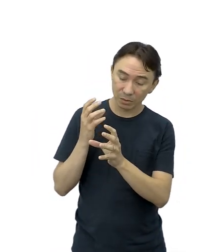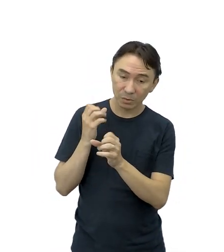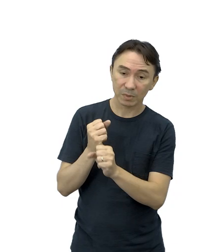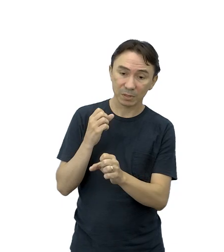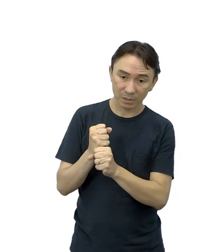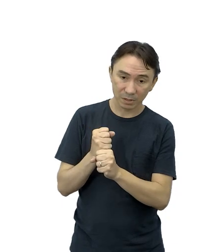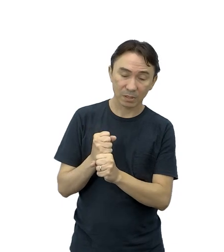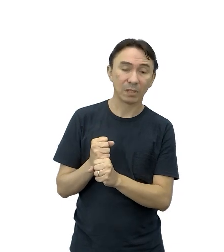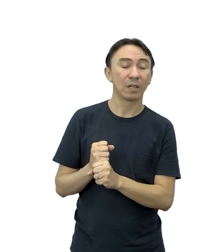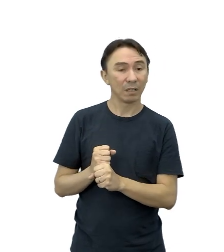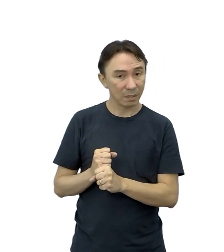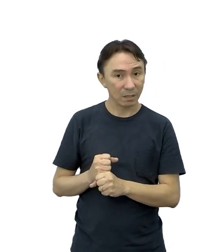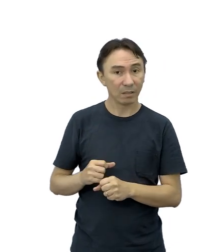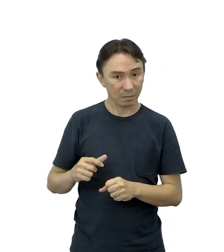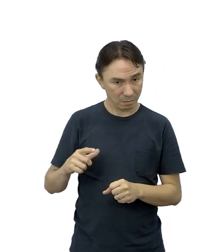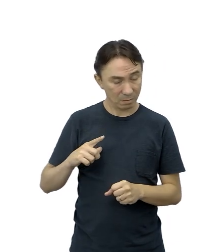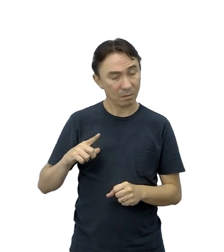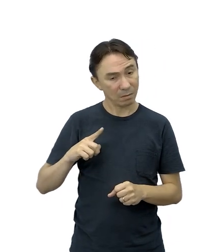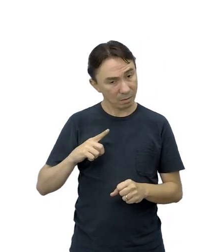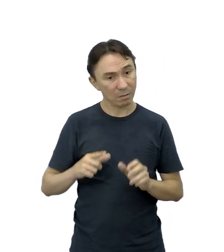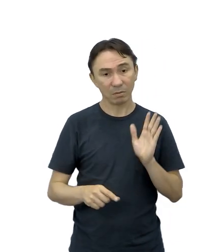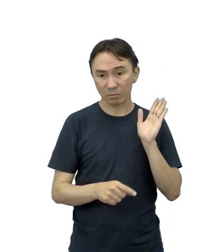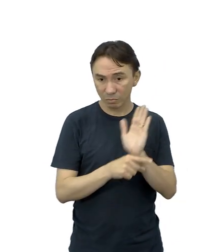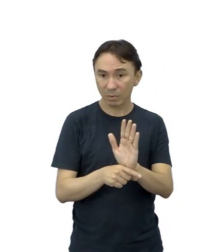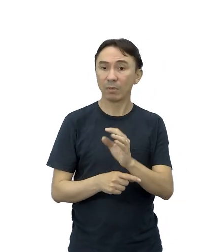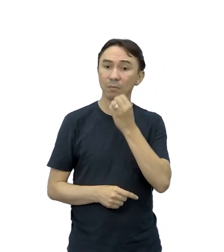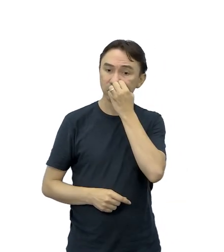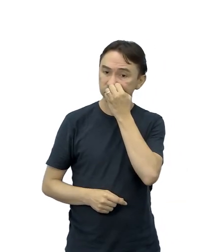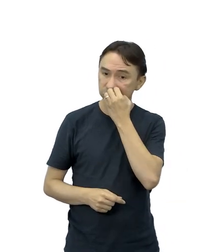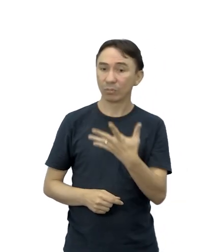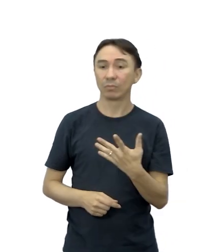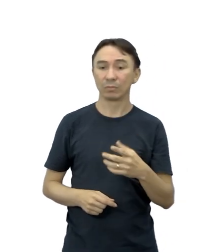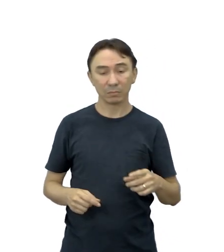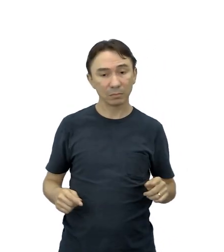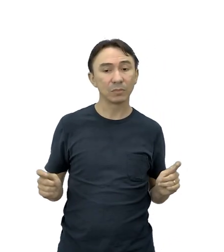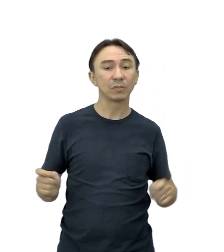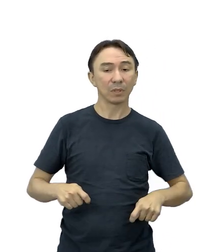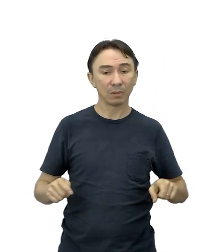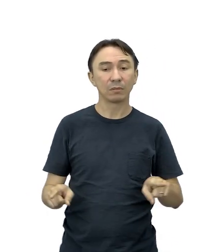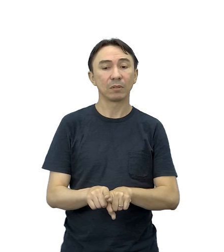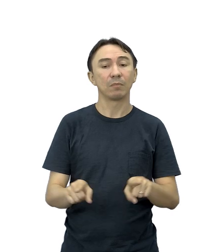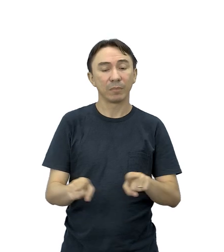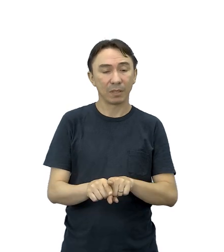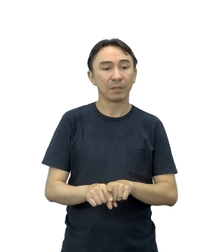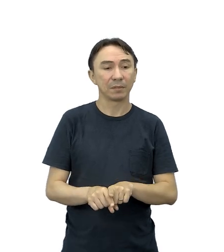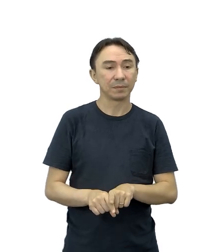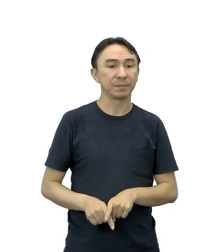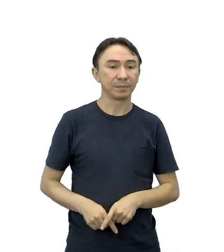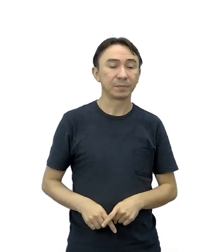mais potencialmente falando, tá? Então, quando nós pensamos nessas três